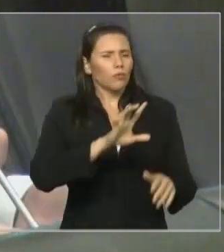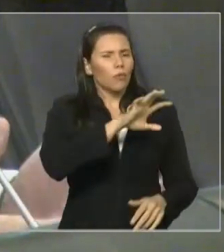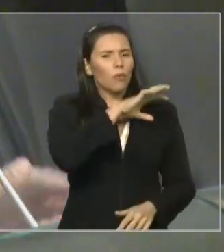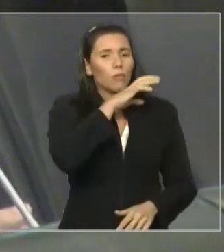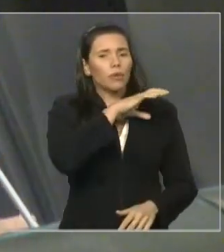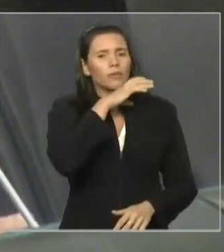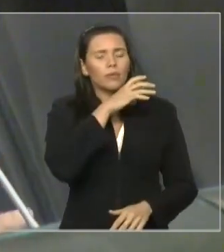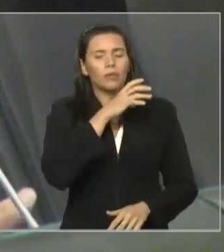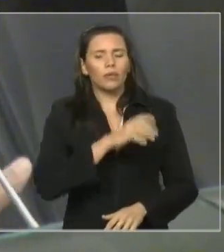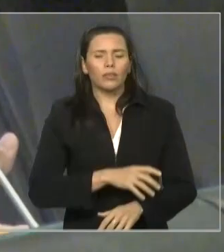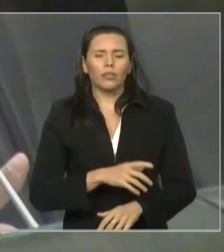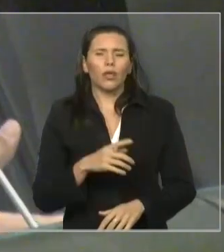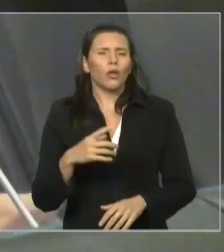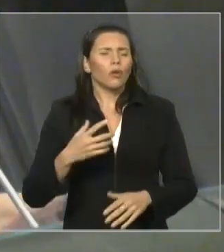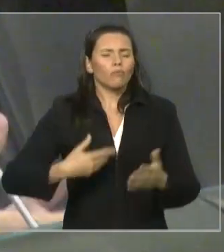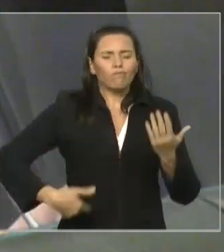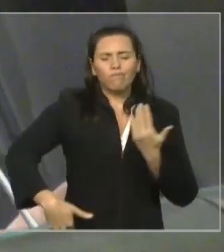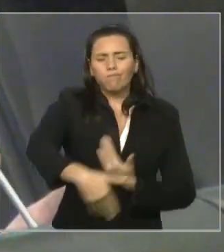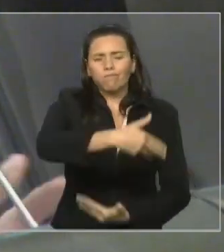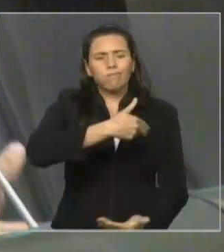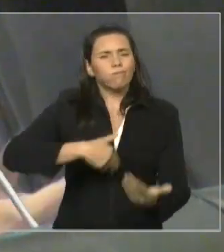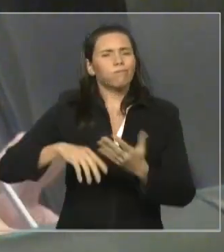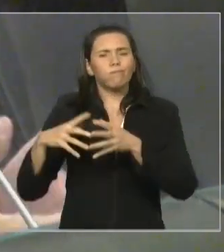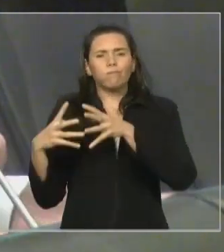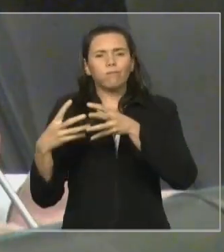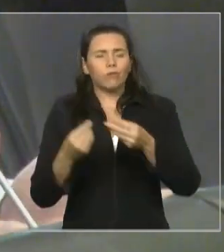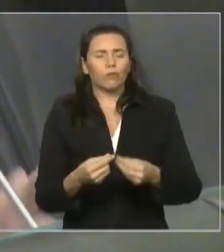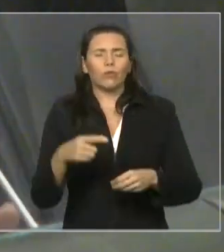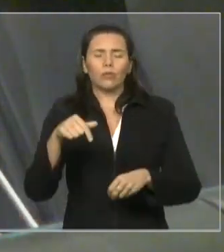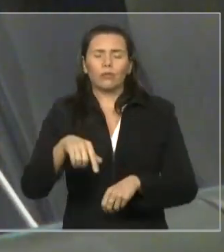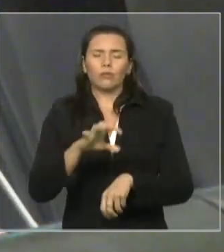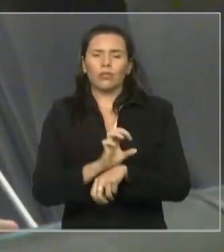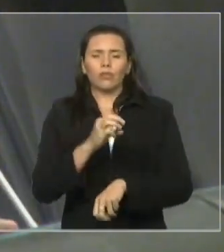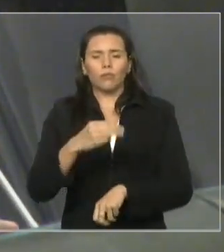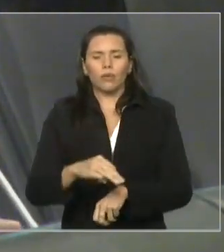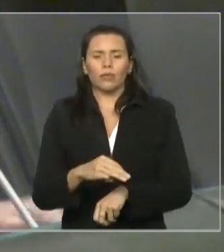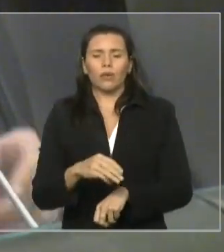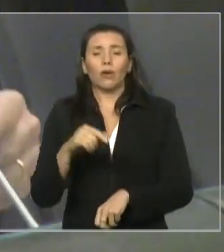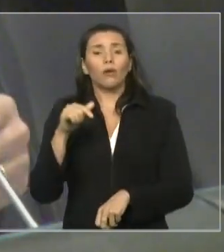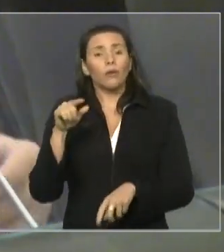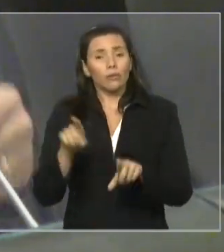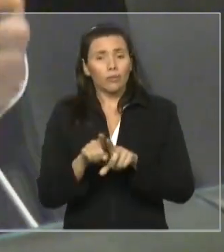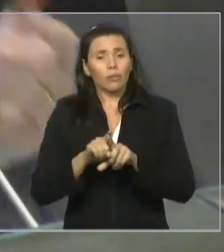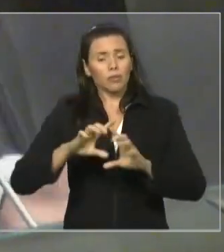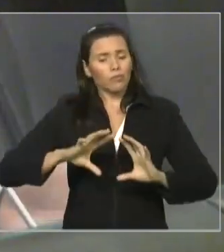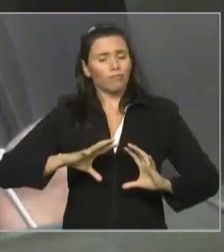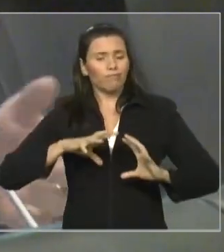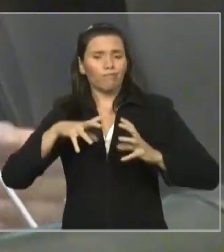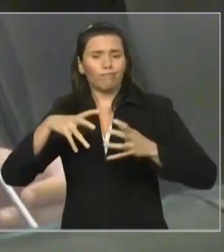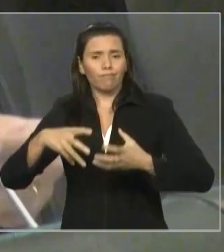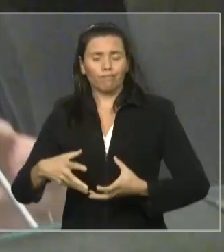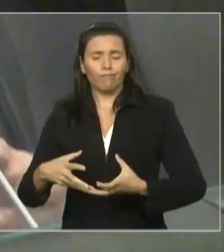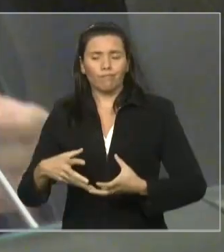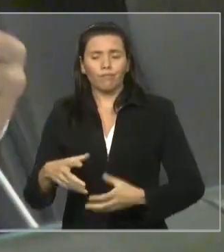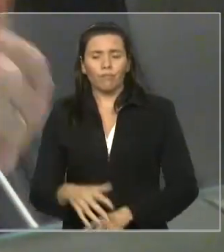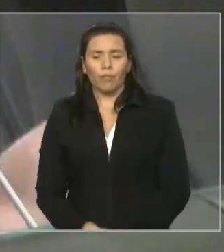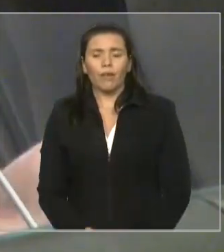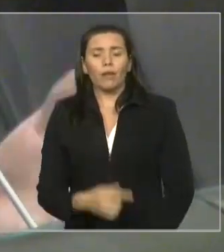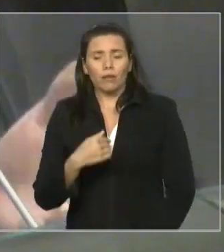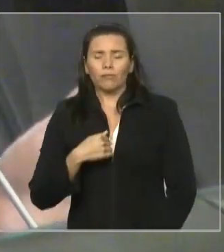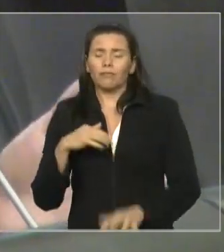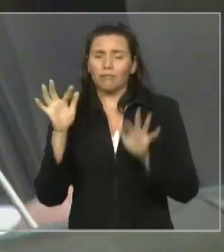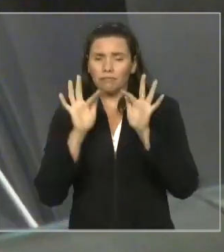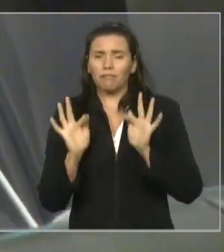coexistência mais harmoniosa dentro do Estado do Maranhão e, por que não dizer, na Terra. Então, são essas palavras, meu registro. Obrigado. Fico